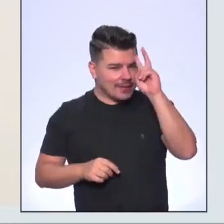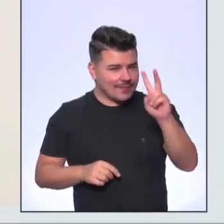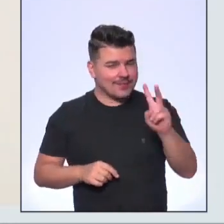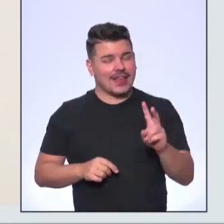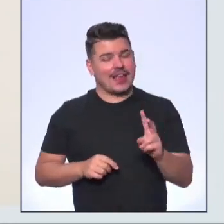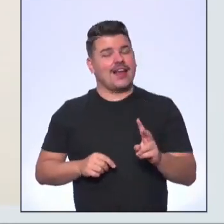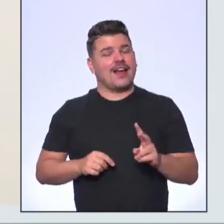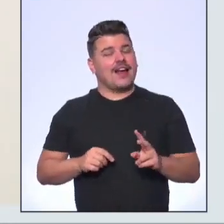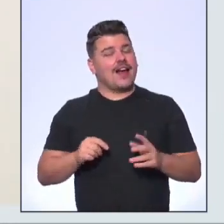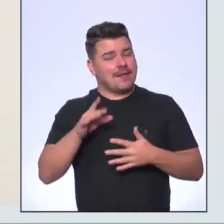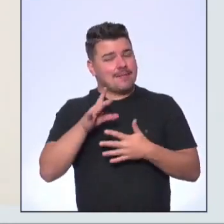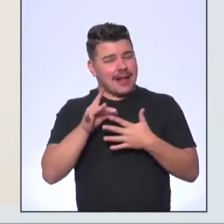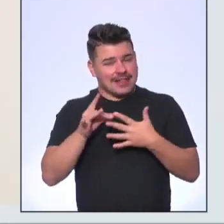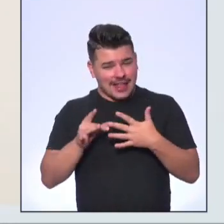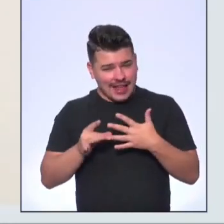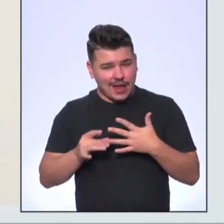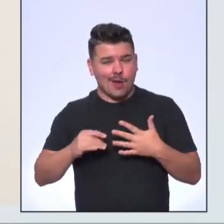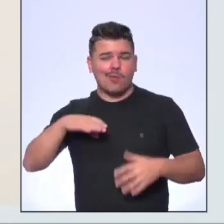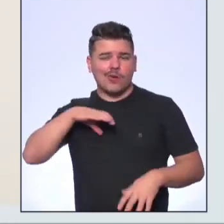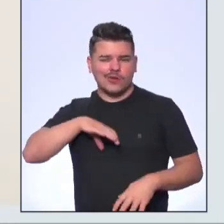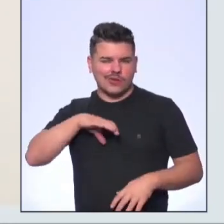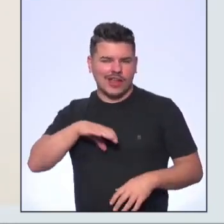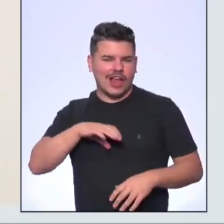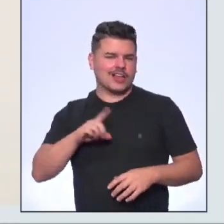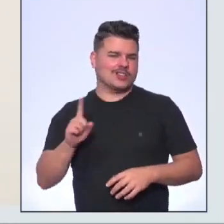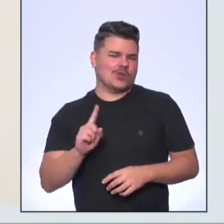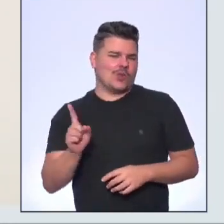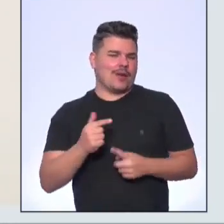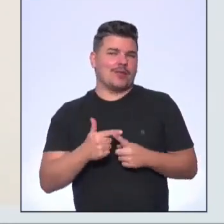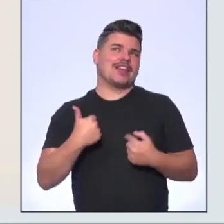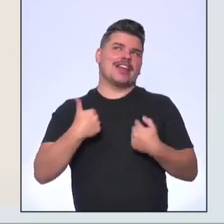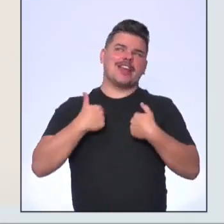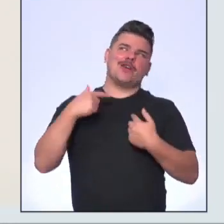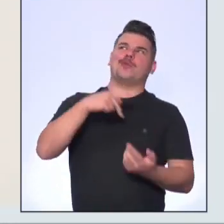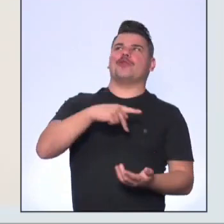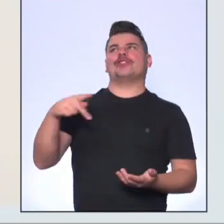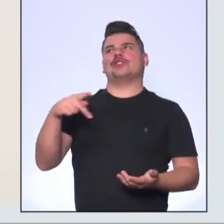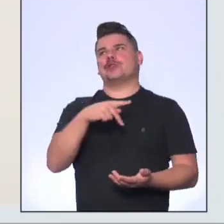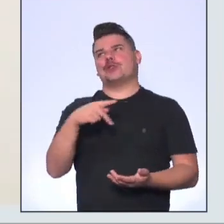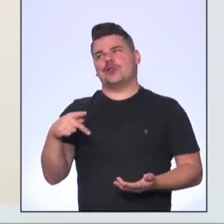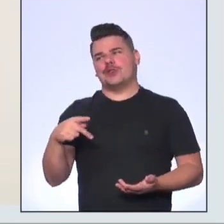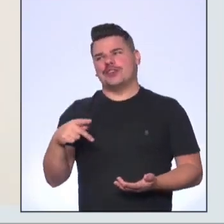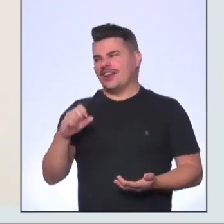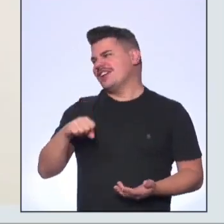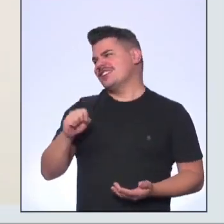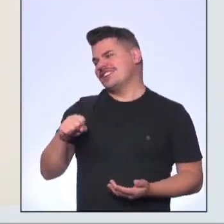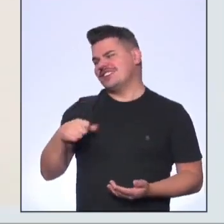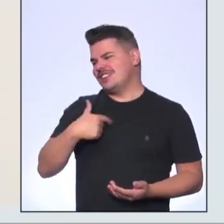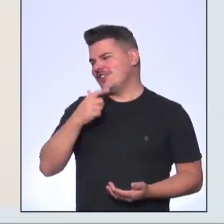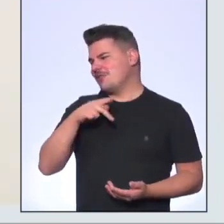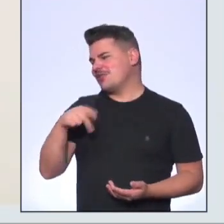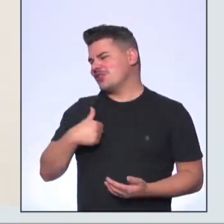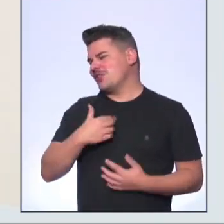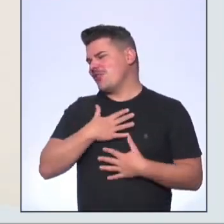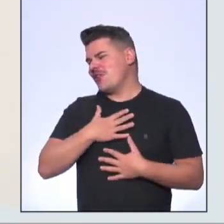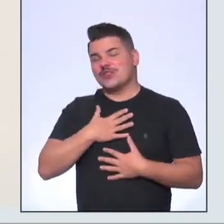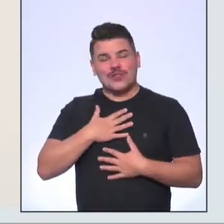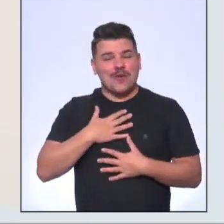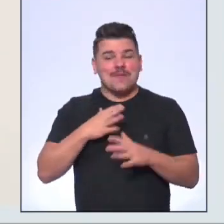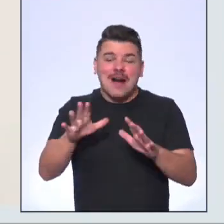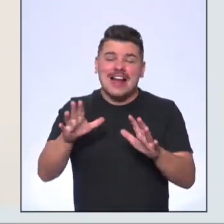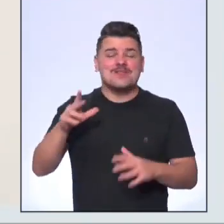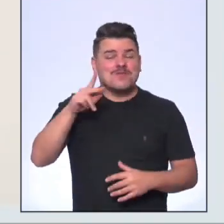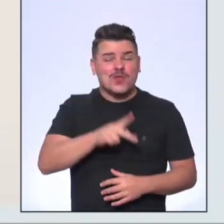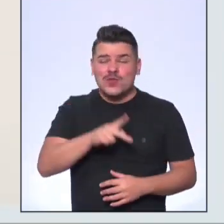gente, não estou puxando a sardinha, a brasa para minha sardinha. Na verdade, estou sim. Português é a matéria mais importante